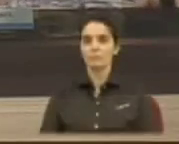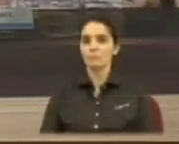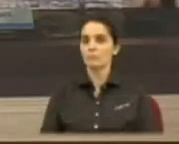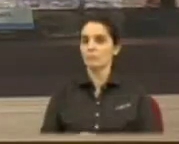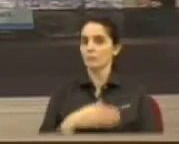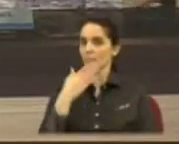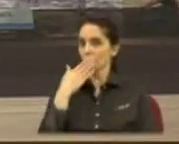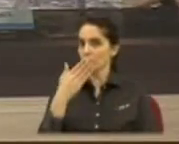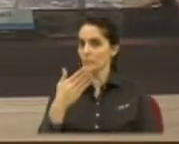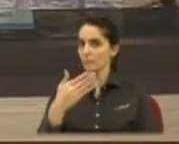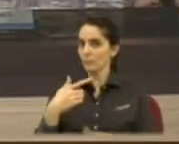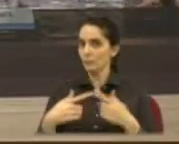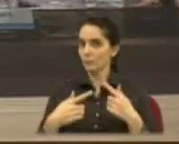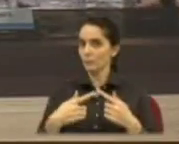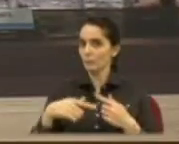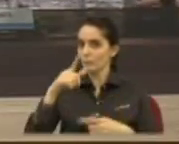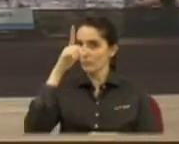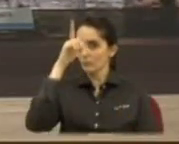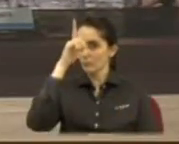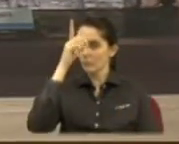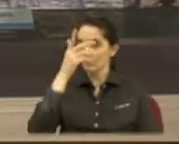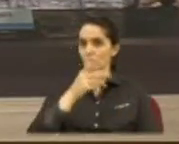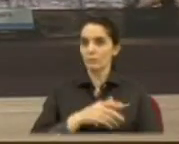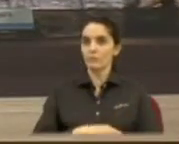Pediu para discutir vereador Lemão.